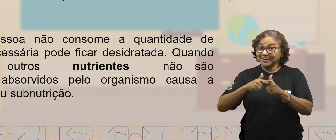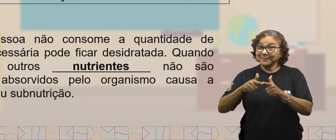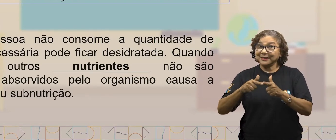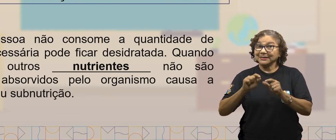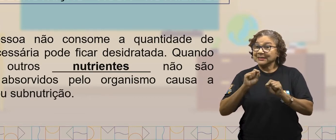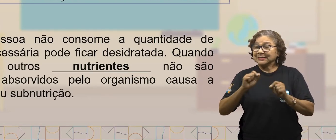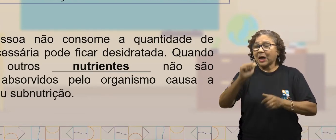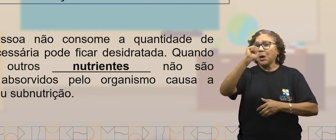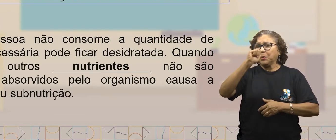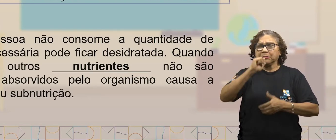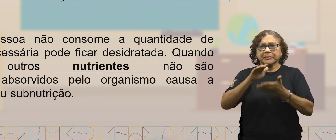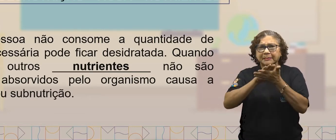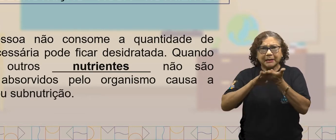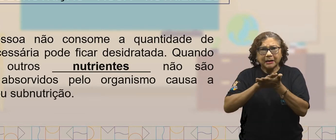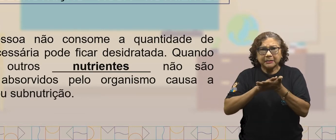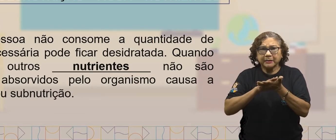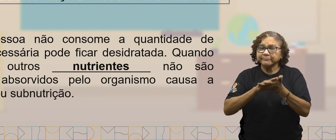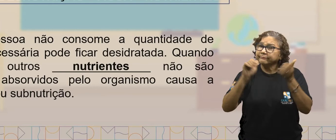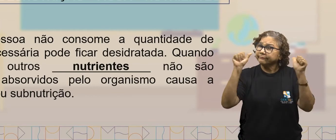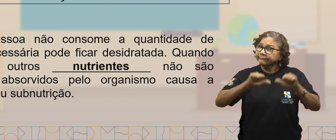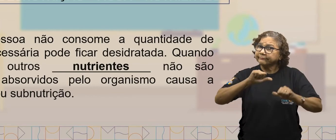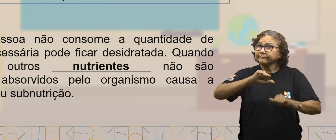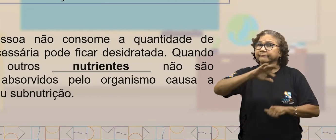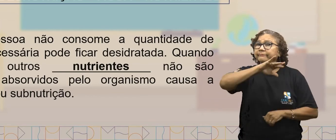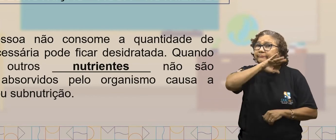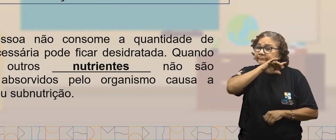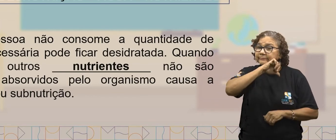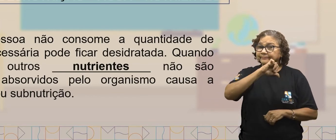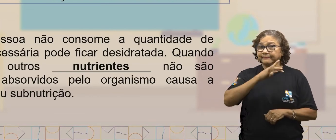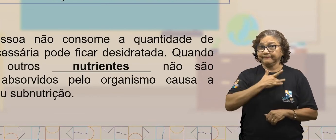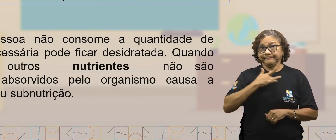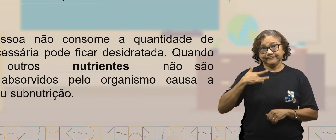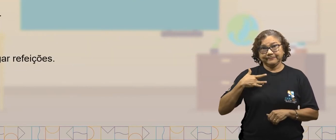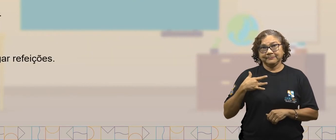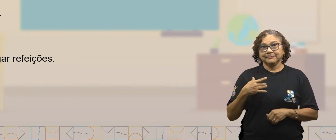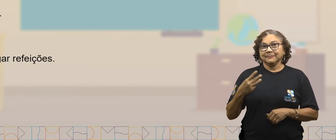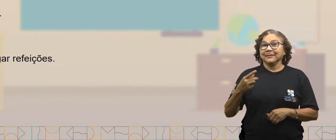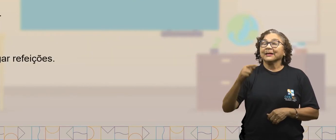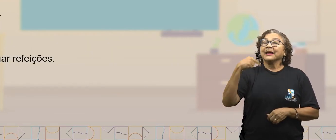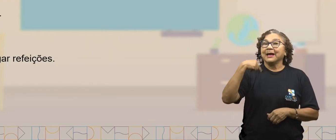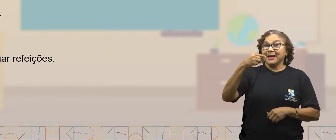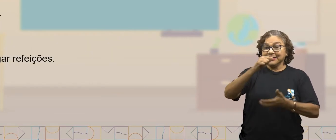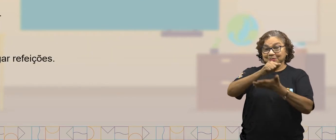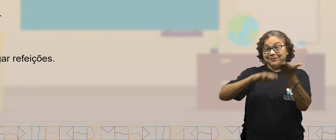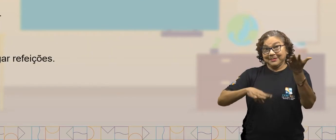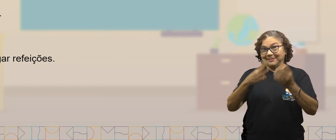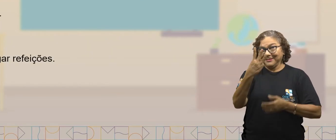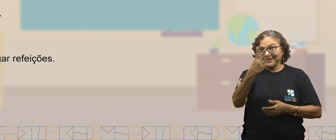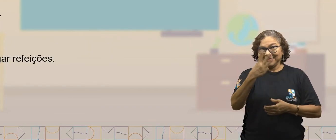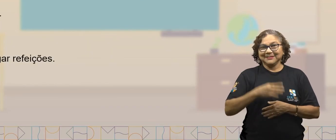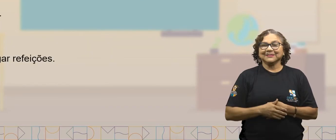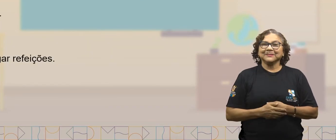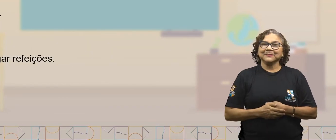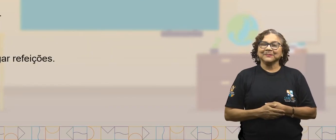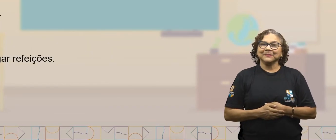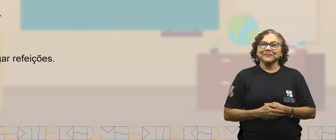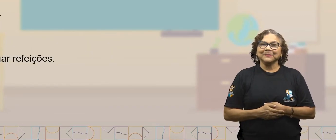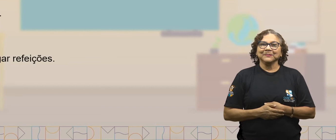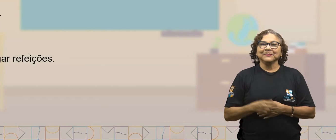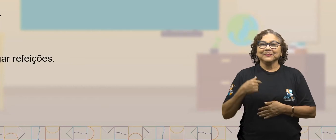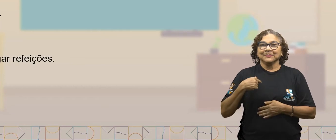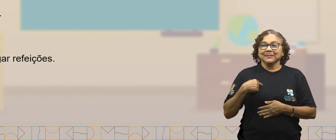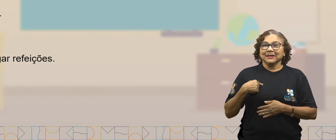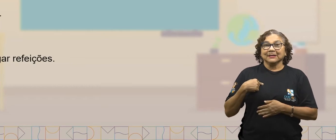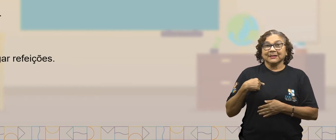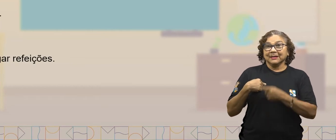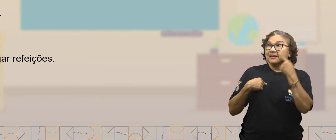desnutrição ou subnutrição. Atividade número 3, vamos lá. A anorexia é